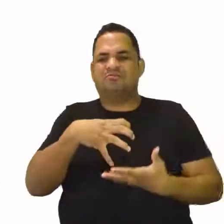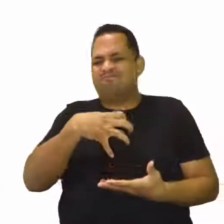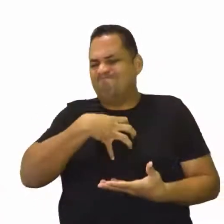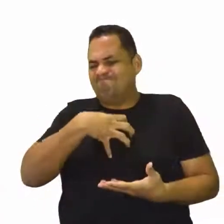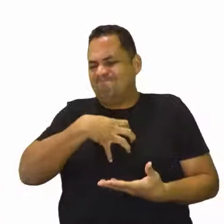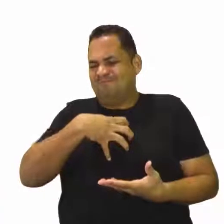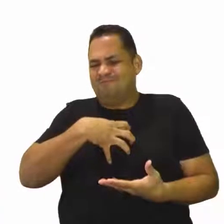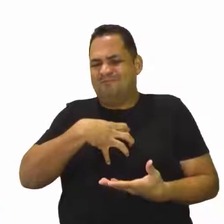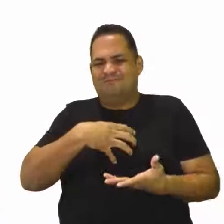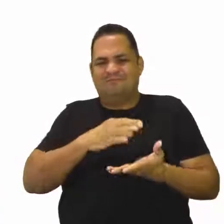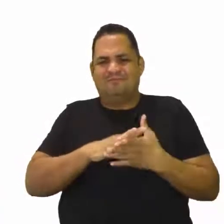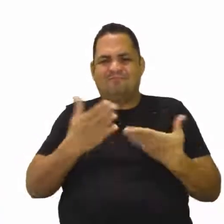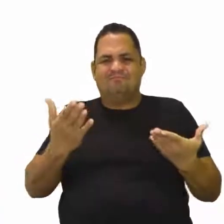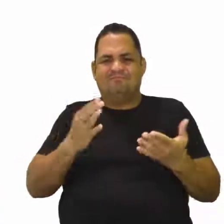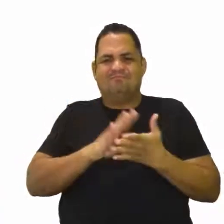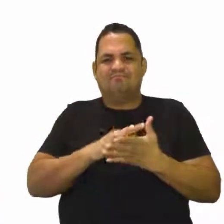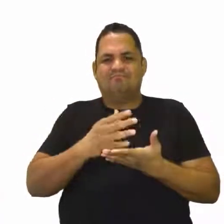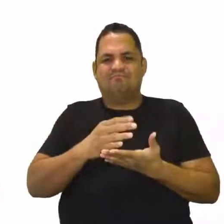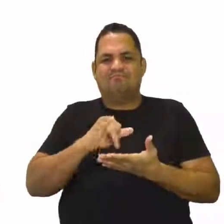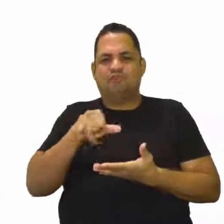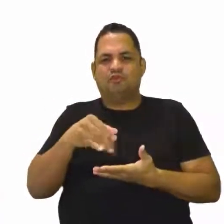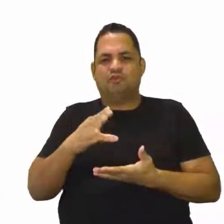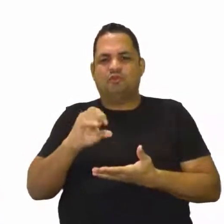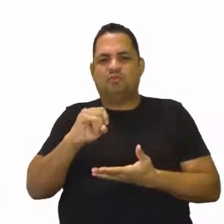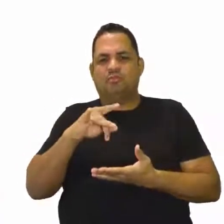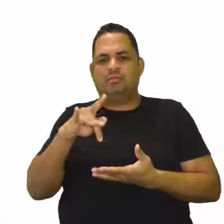Pessoa, o torna